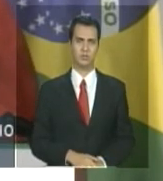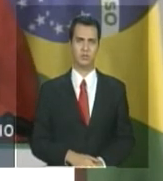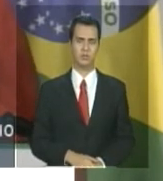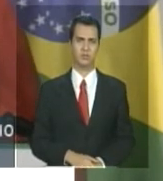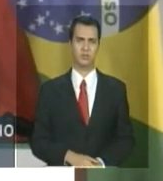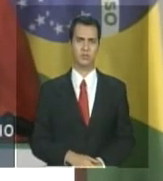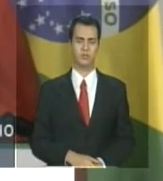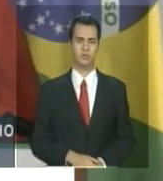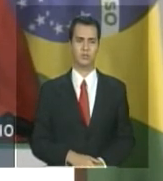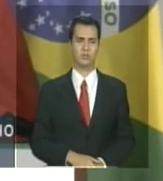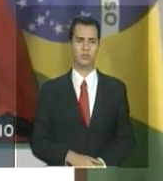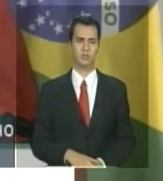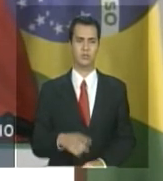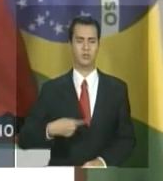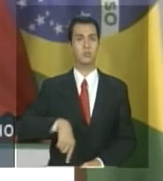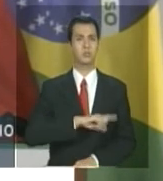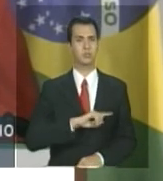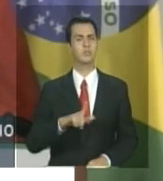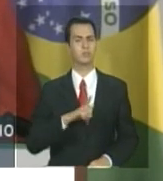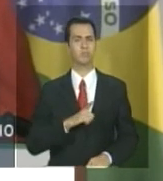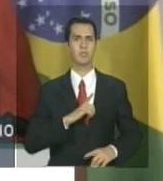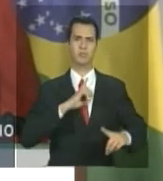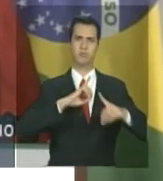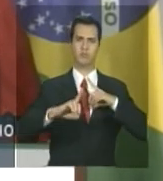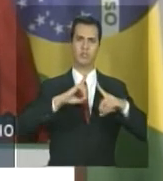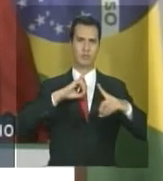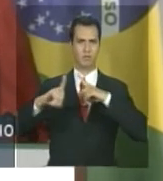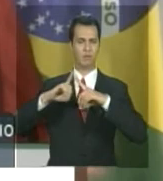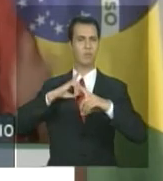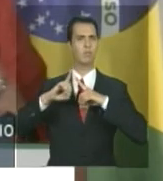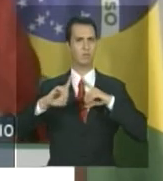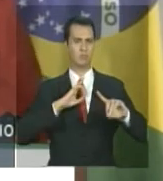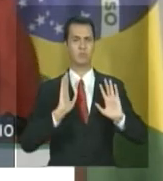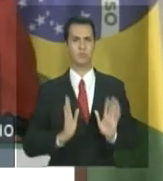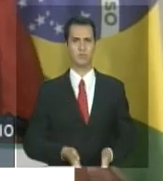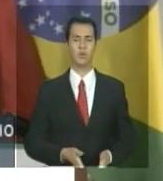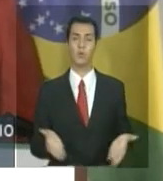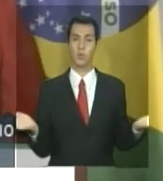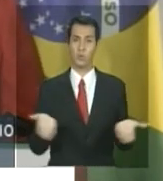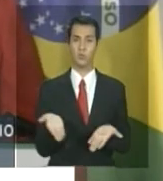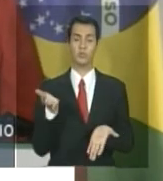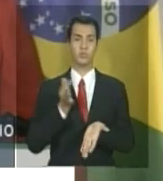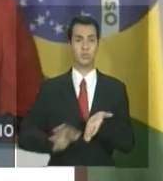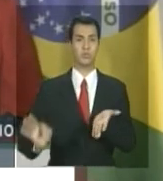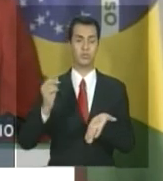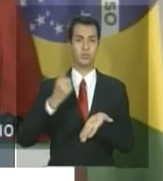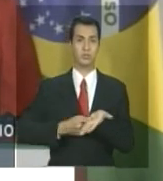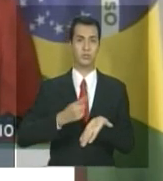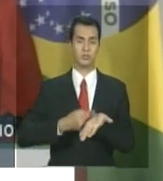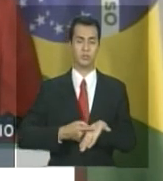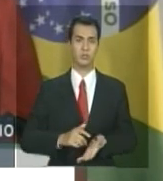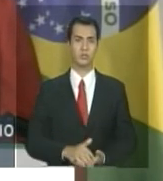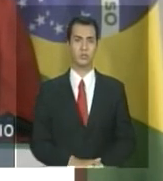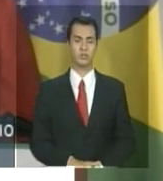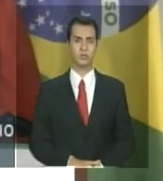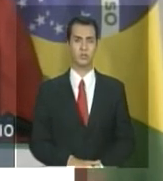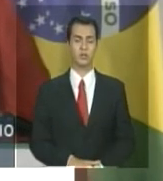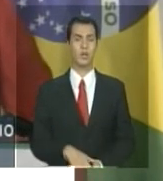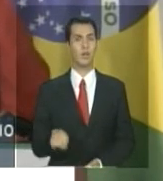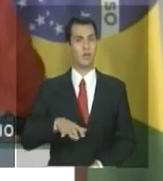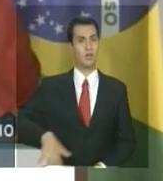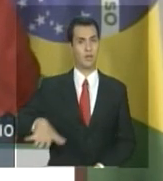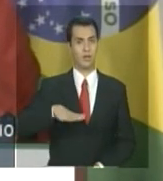Nós temos vários diálogos estabelecidos. Hoje foi assinado um diálogo na área